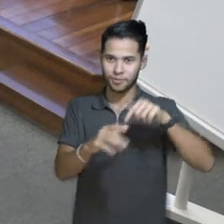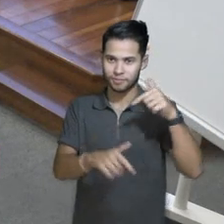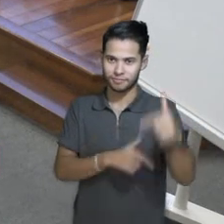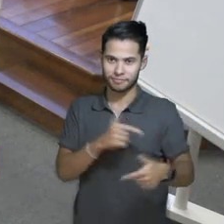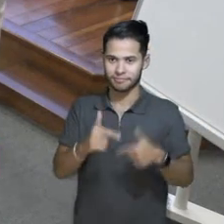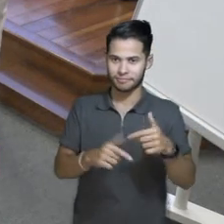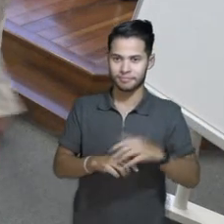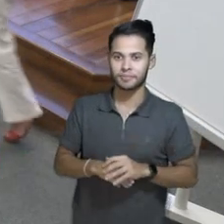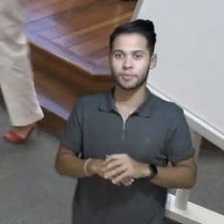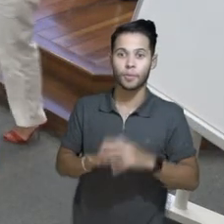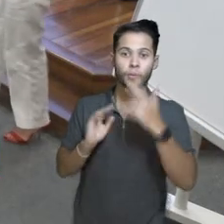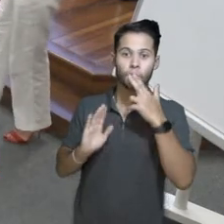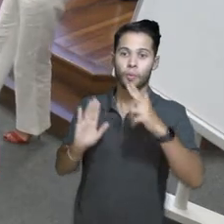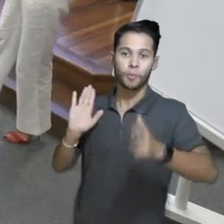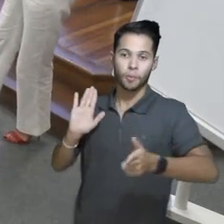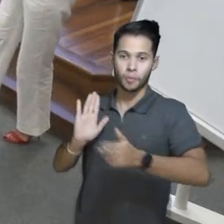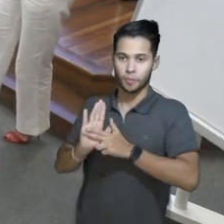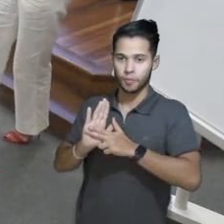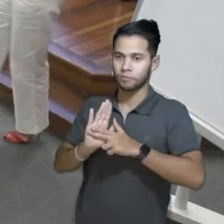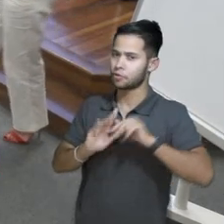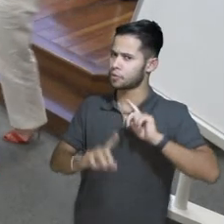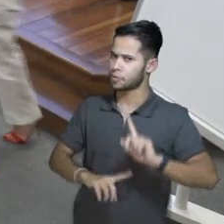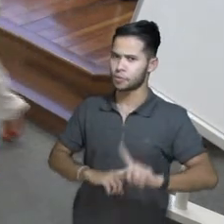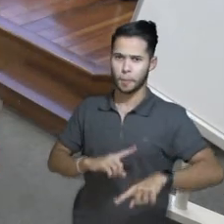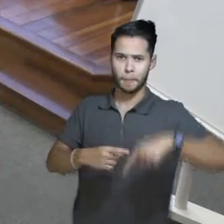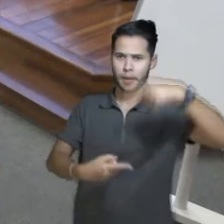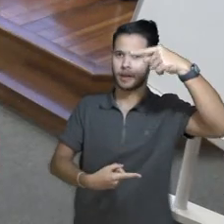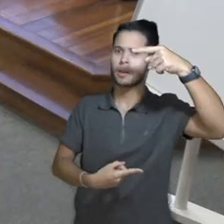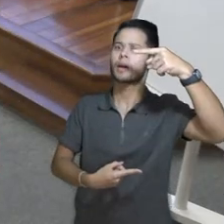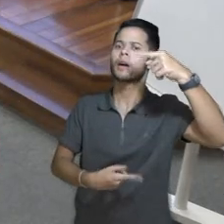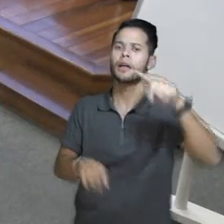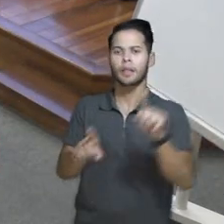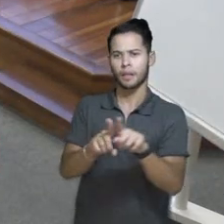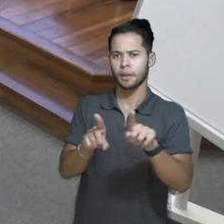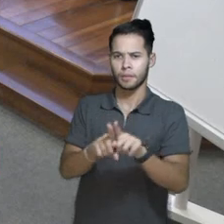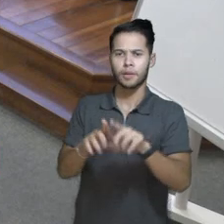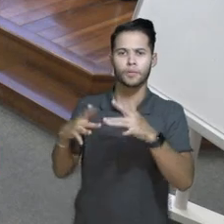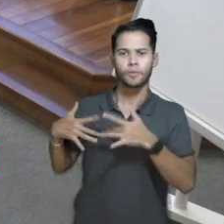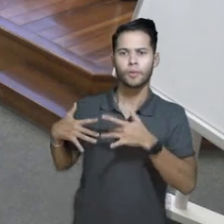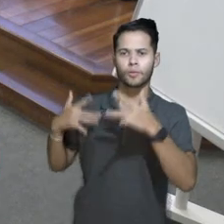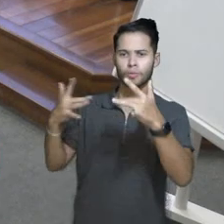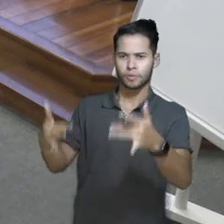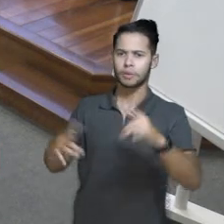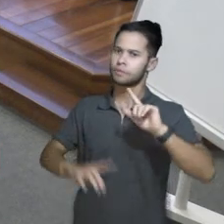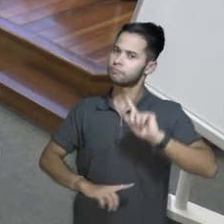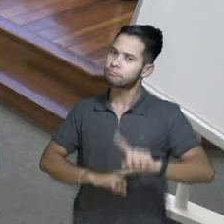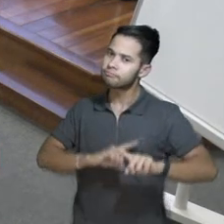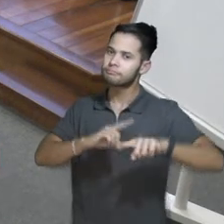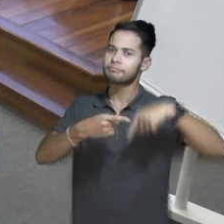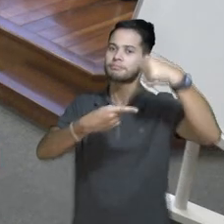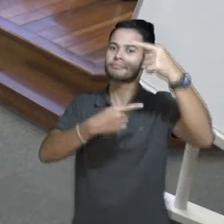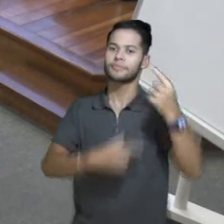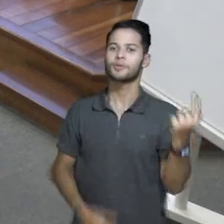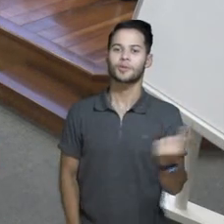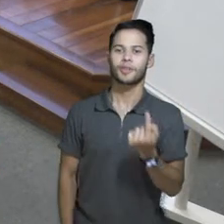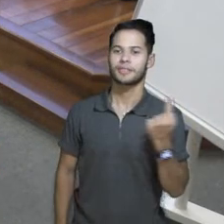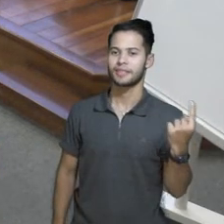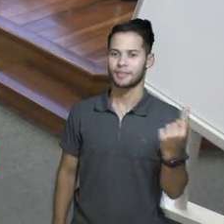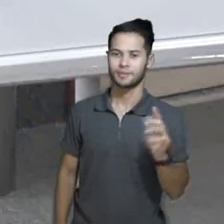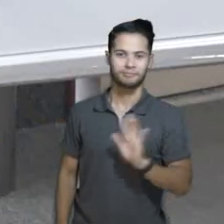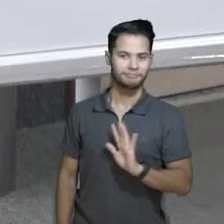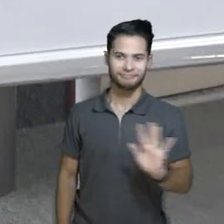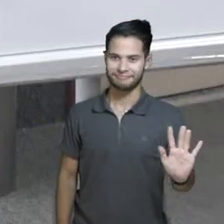o compromisso da superação o compromisso do Voluntário da superação do isolamento E isso não